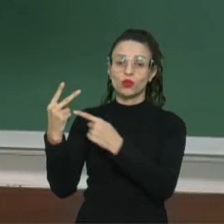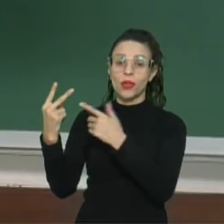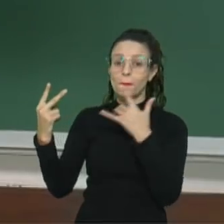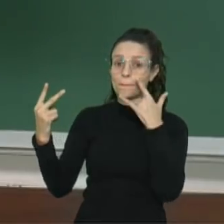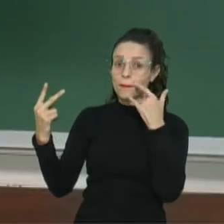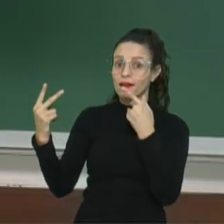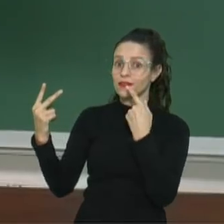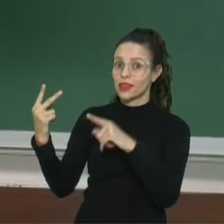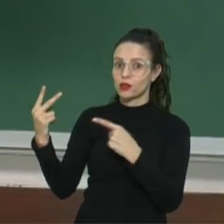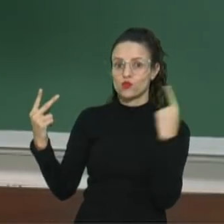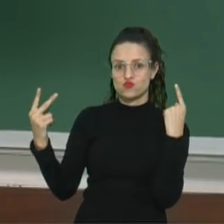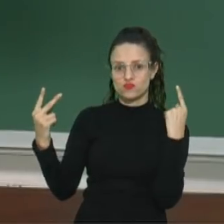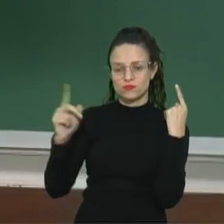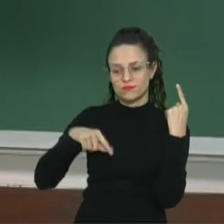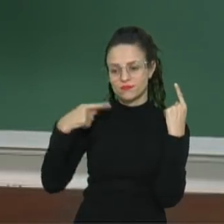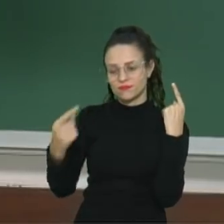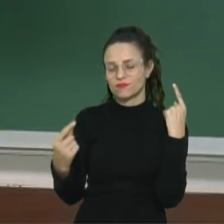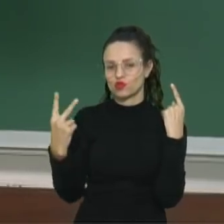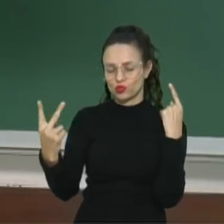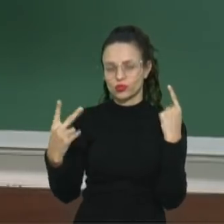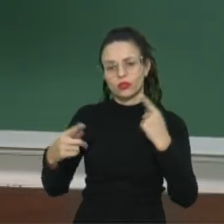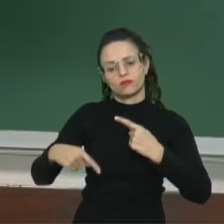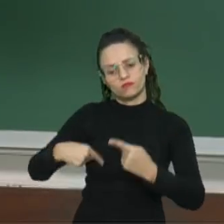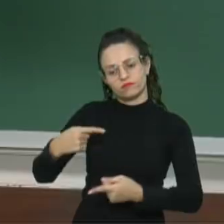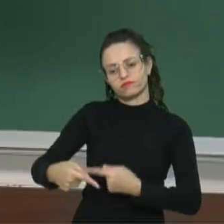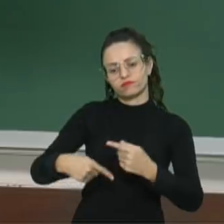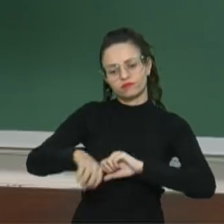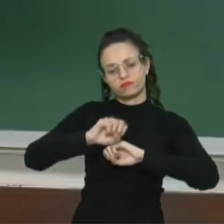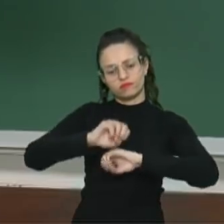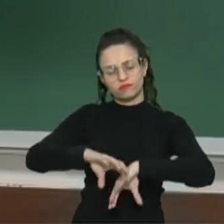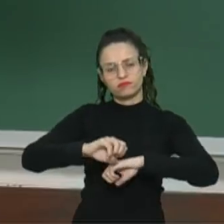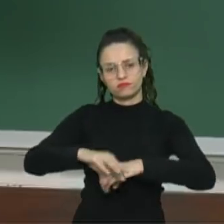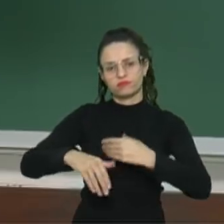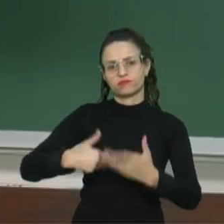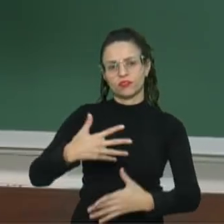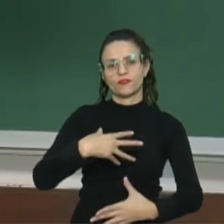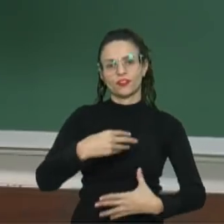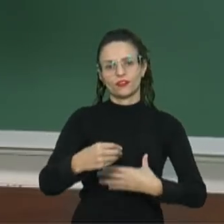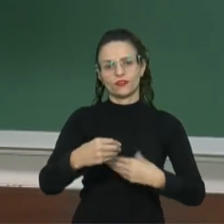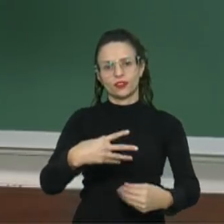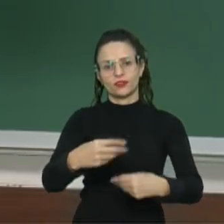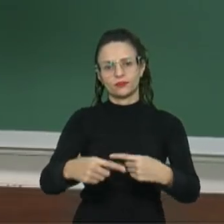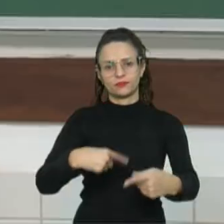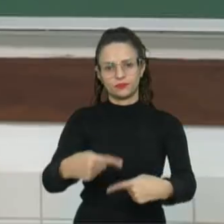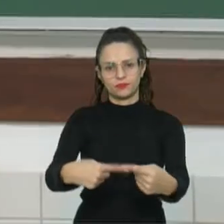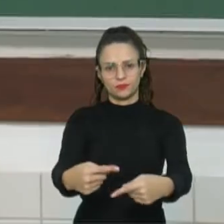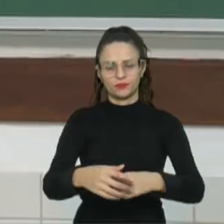1, né? Então foi passando a arte da palhaçaria de geração em geração.